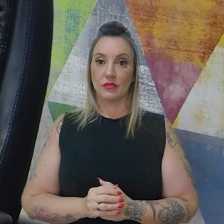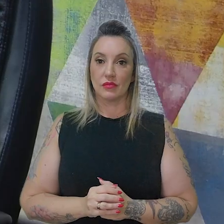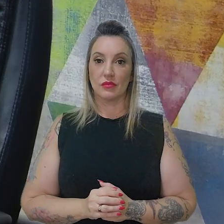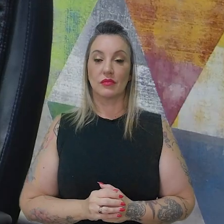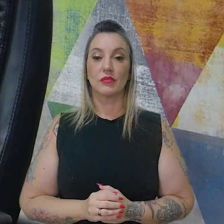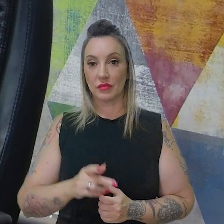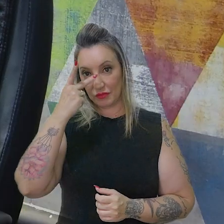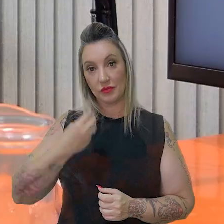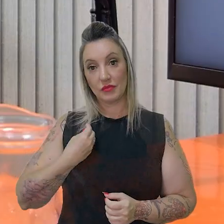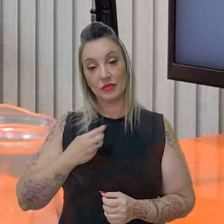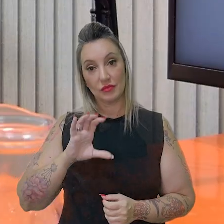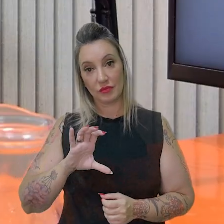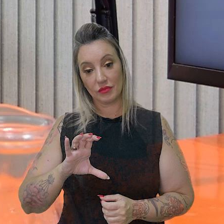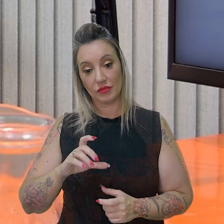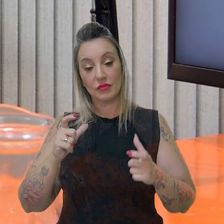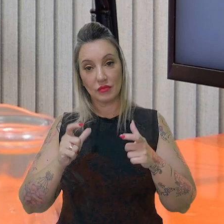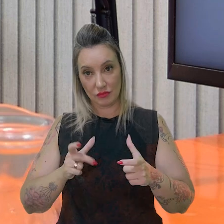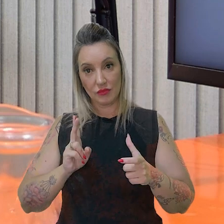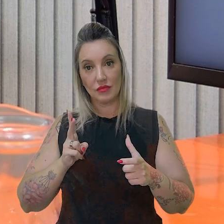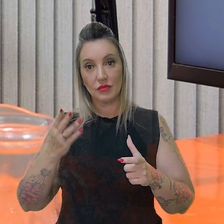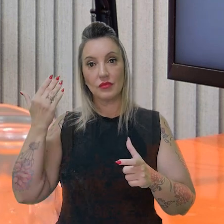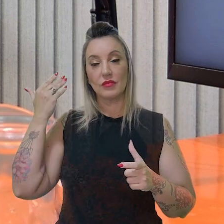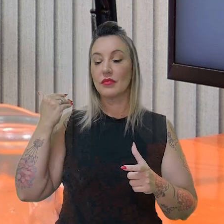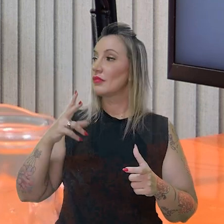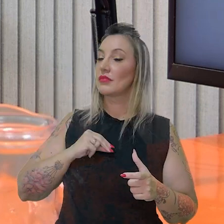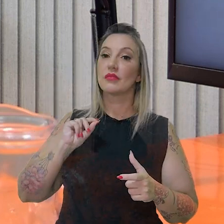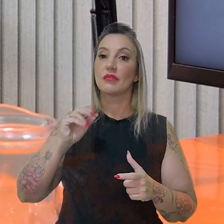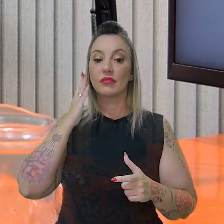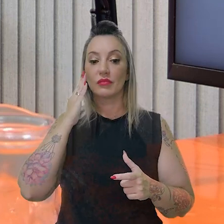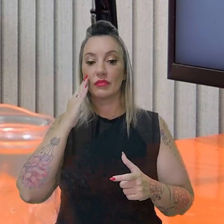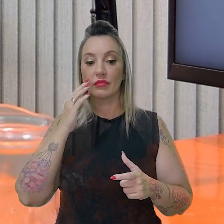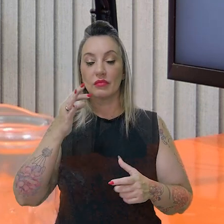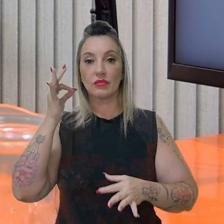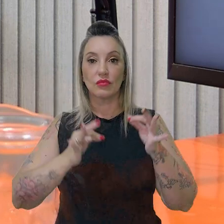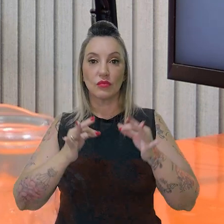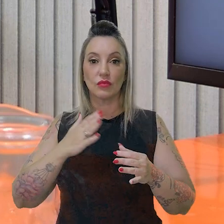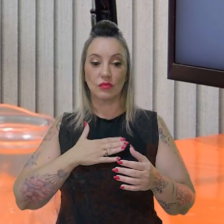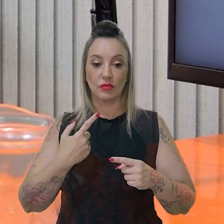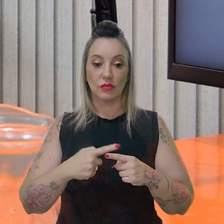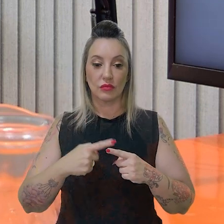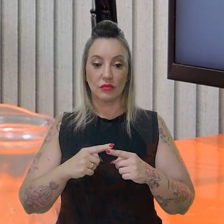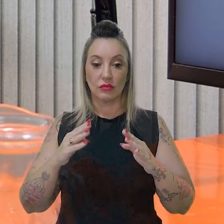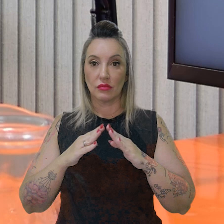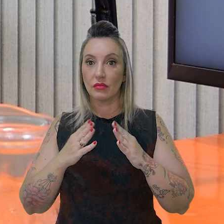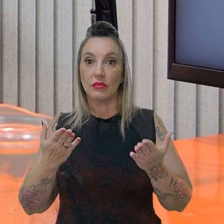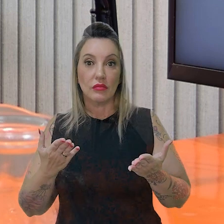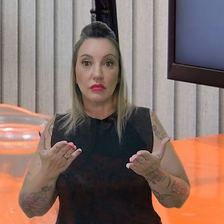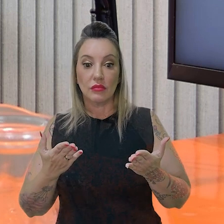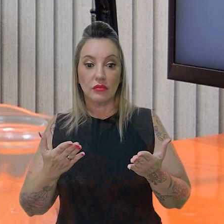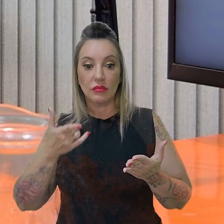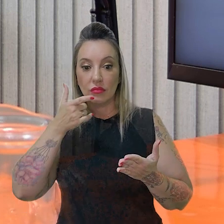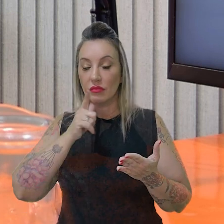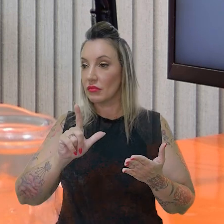passando cor Mas eu ainda estive naquele lugar meu Deus quem vai saber vai me julgar porque eu tô em casa não tô não tô